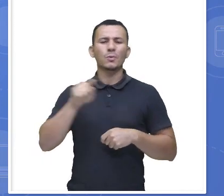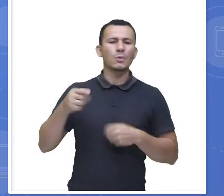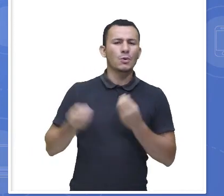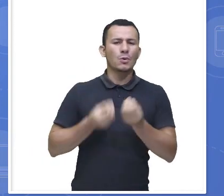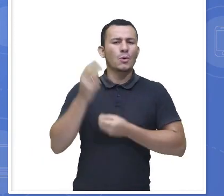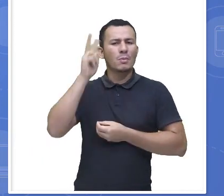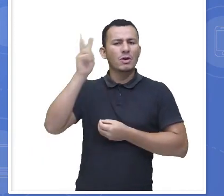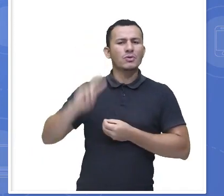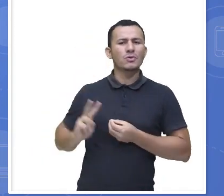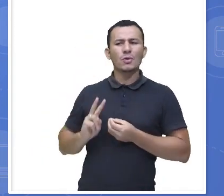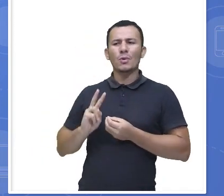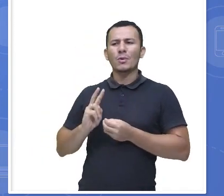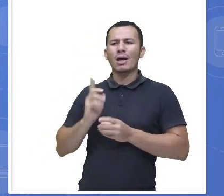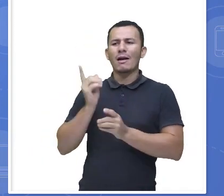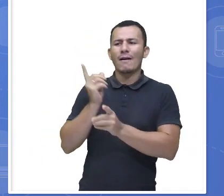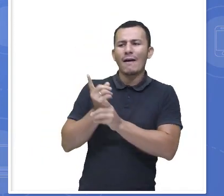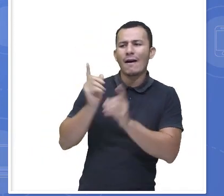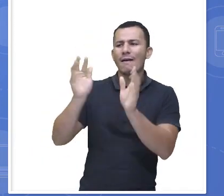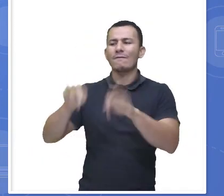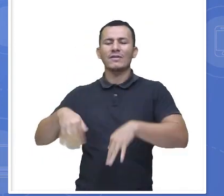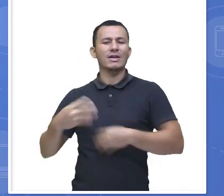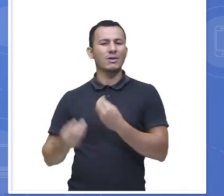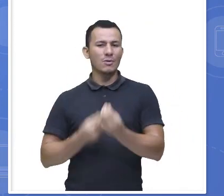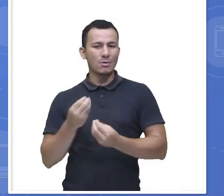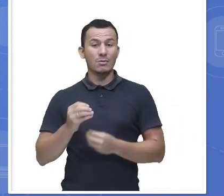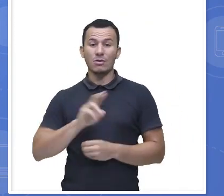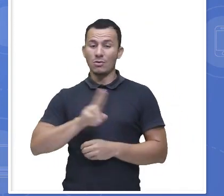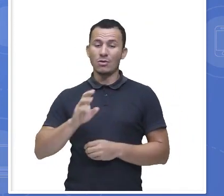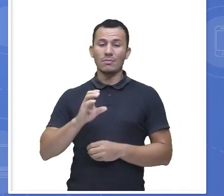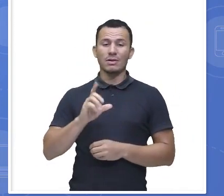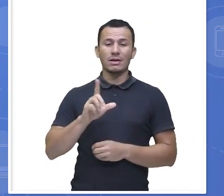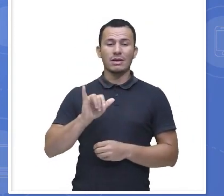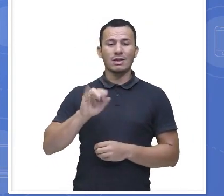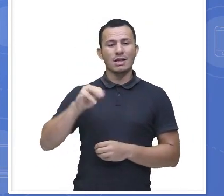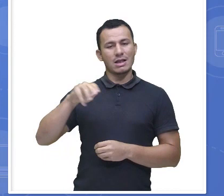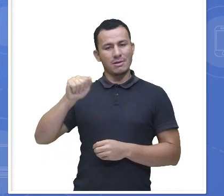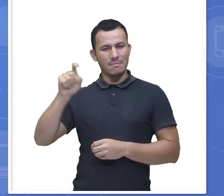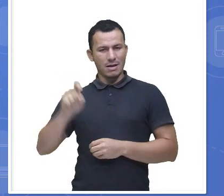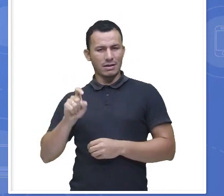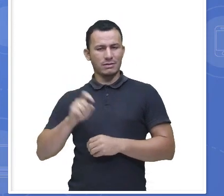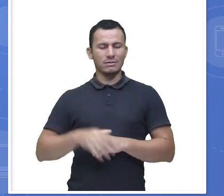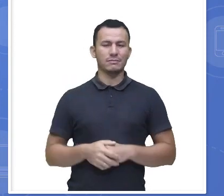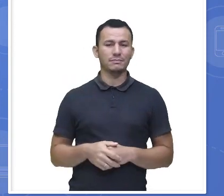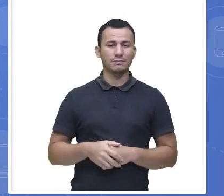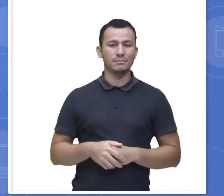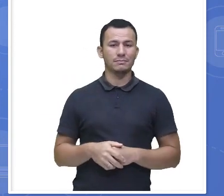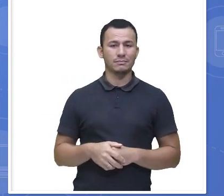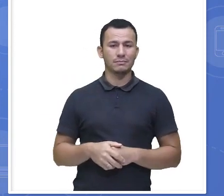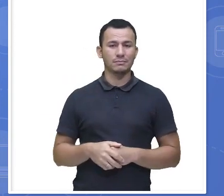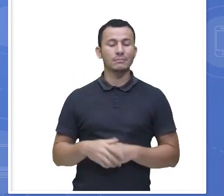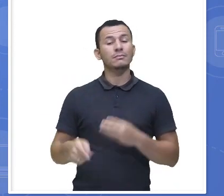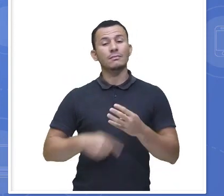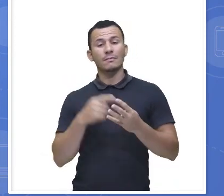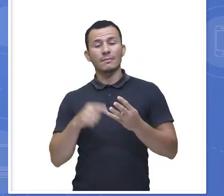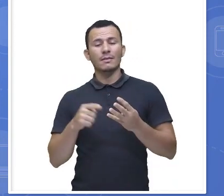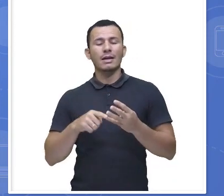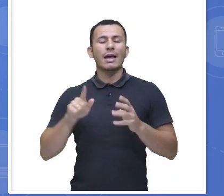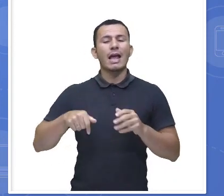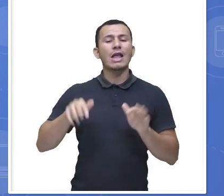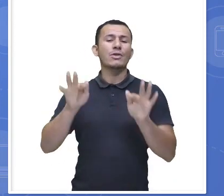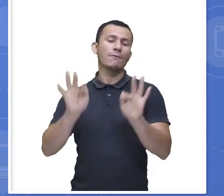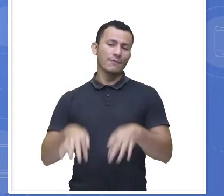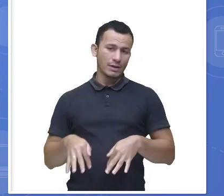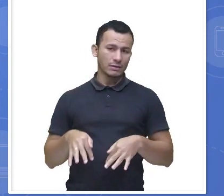desfecho final da história seja inevitável. É o clímax, esse momento de maior intensidade da história. Vamos para o desfecho. Olha o desfecho.